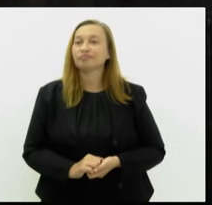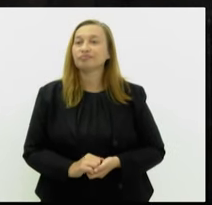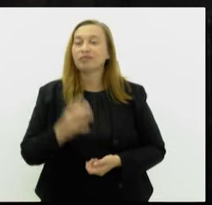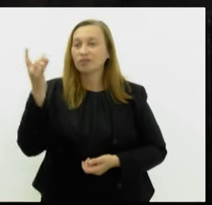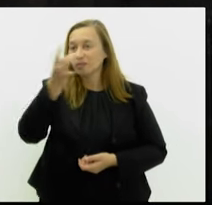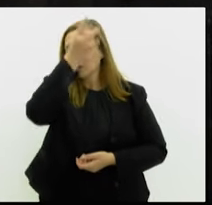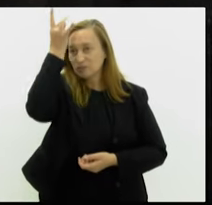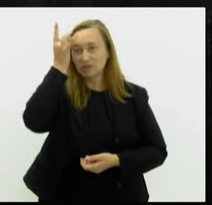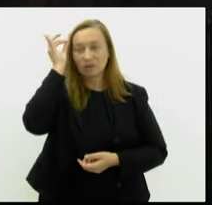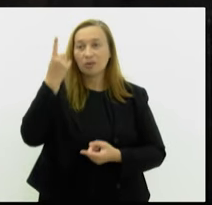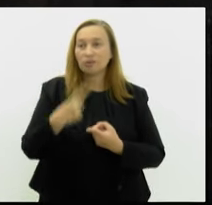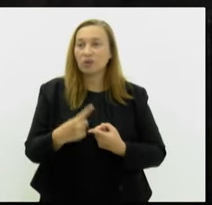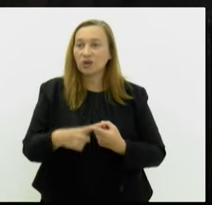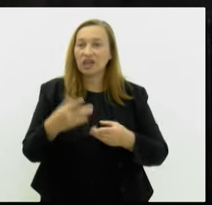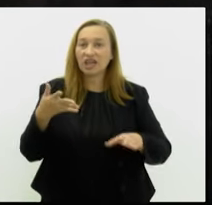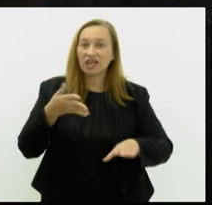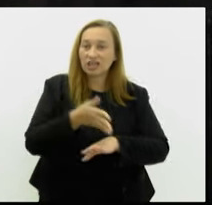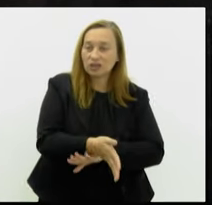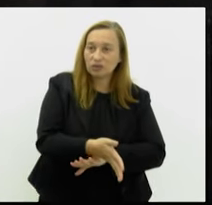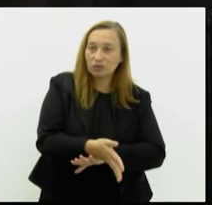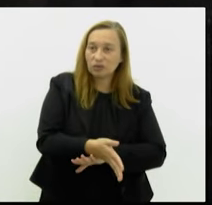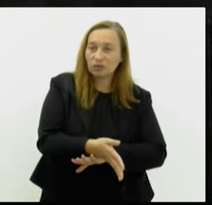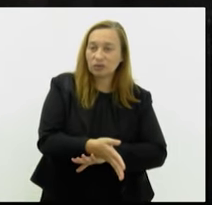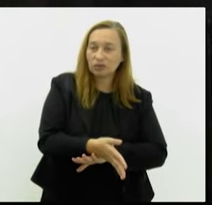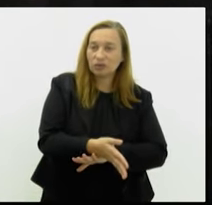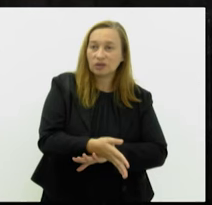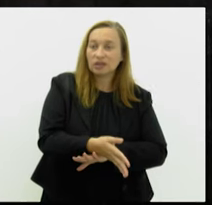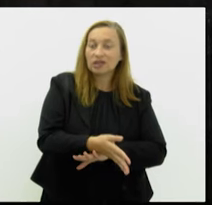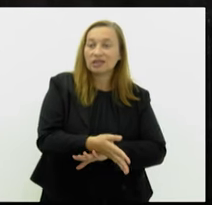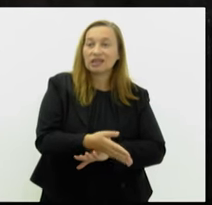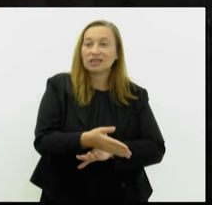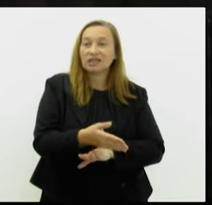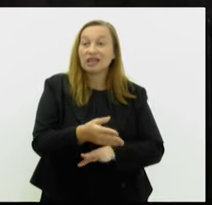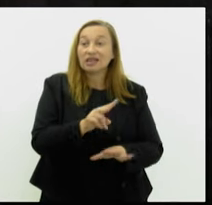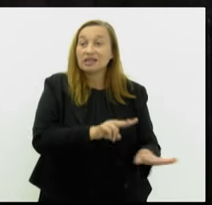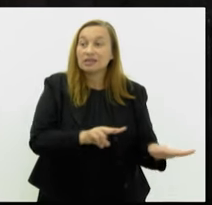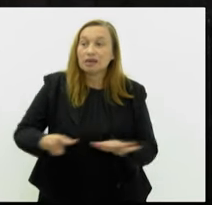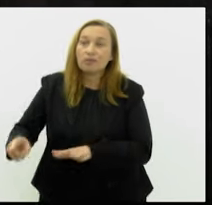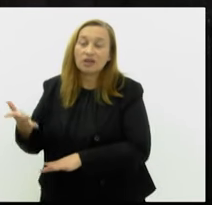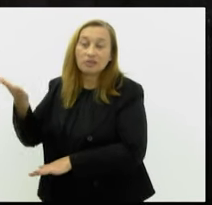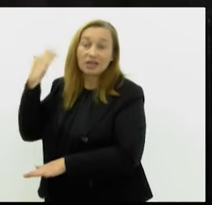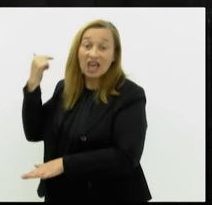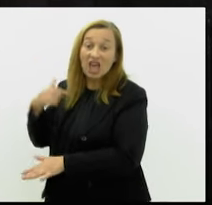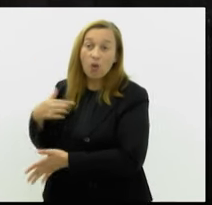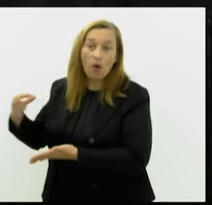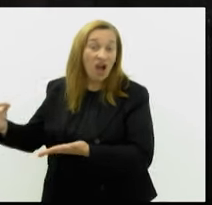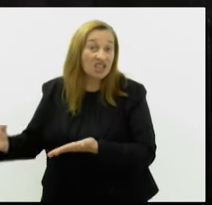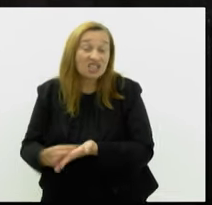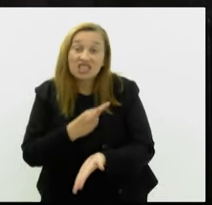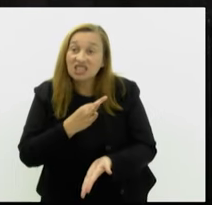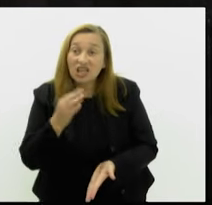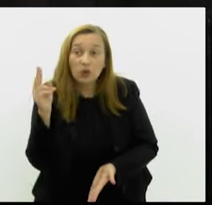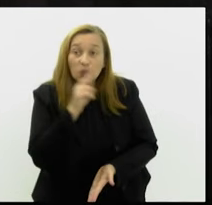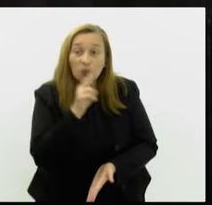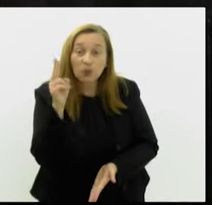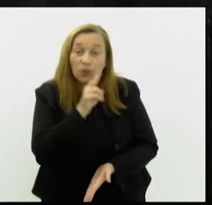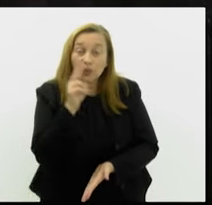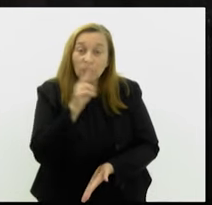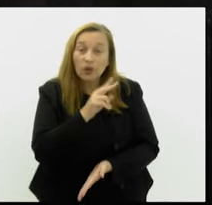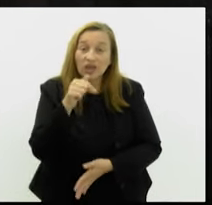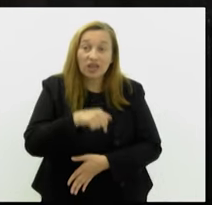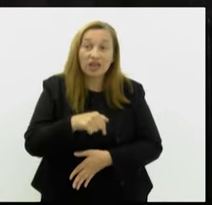no parlamento a semana passada. Eu assinei a urgência aqui em